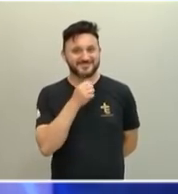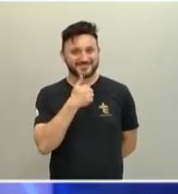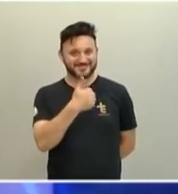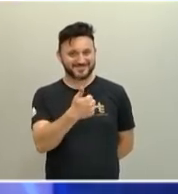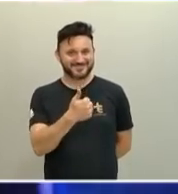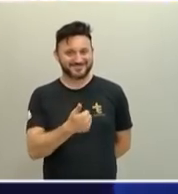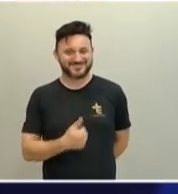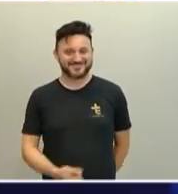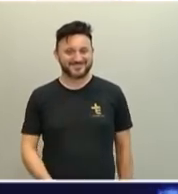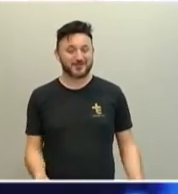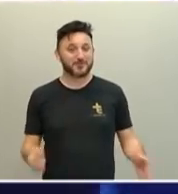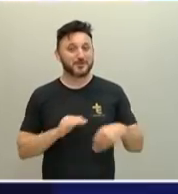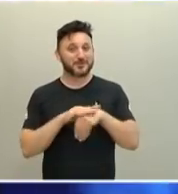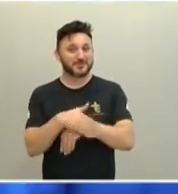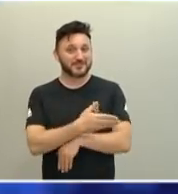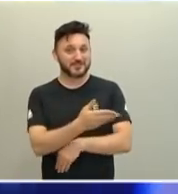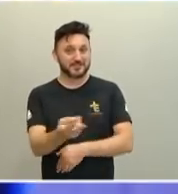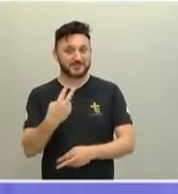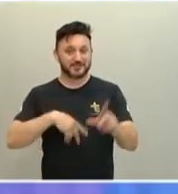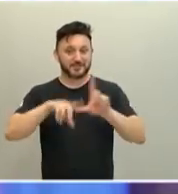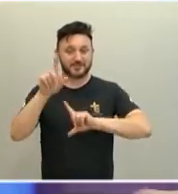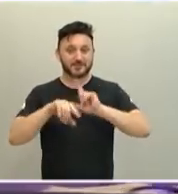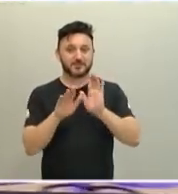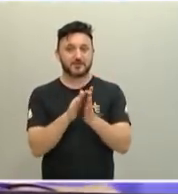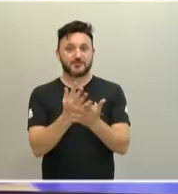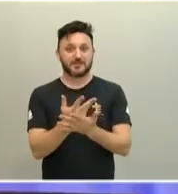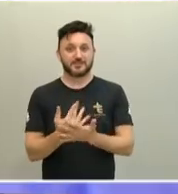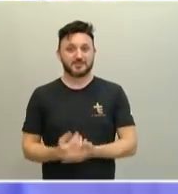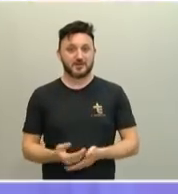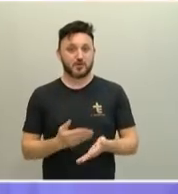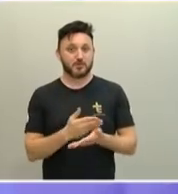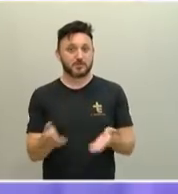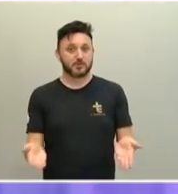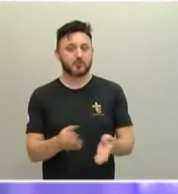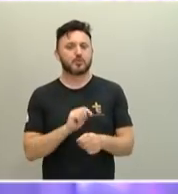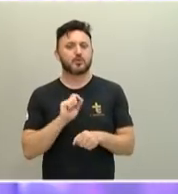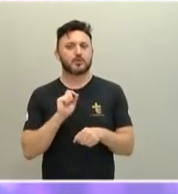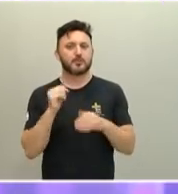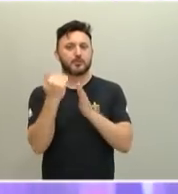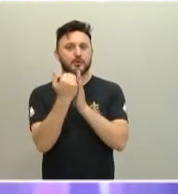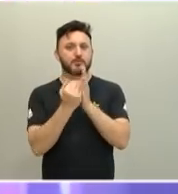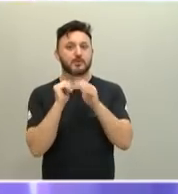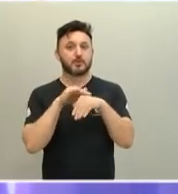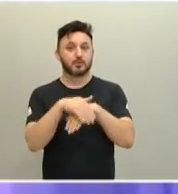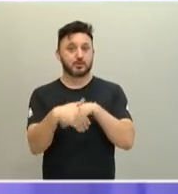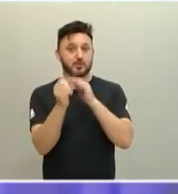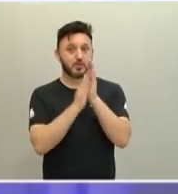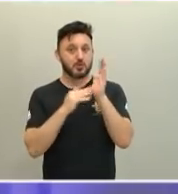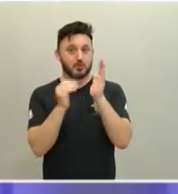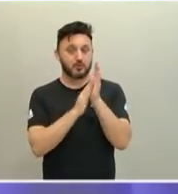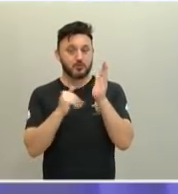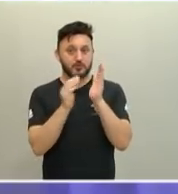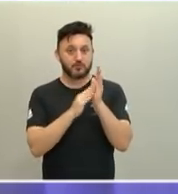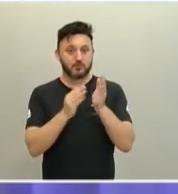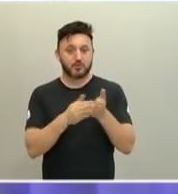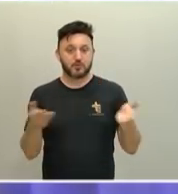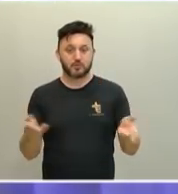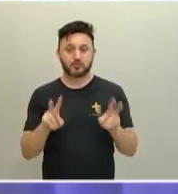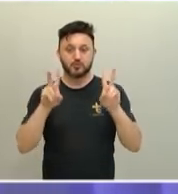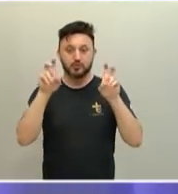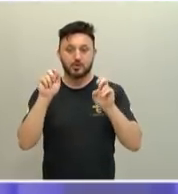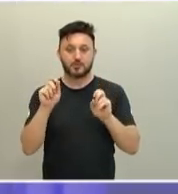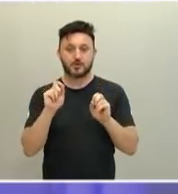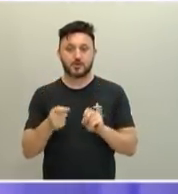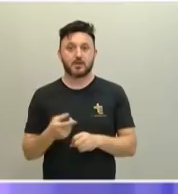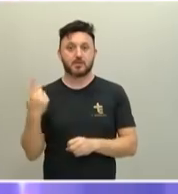pertence à Nossa Senhora. É dela, endereça. Tem gente, esses dias chegou uma jovem para mim e falou assim, ah, eu quero tanto casar. Que